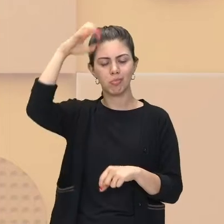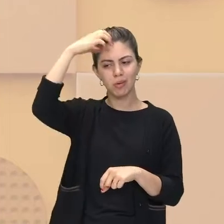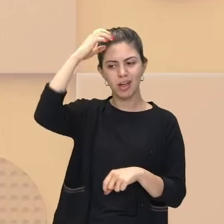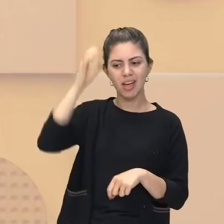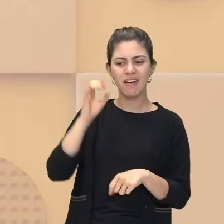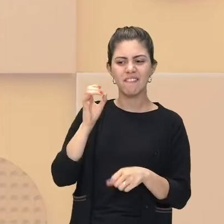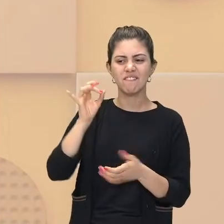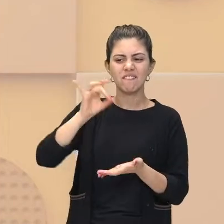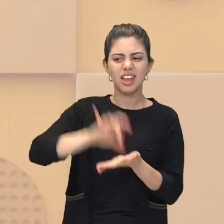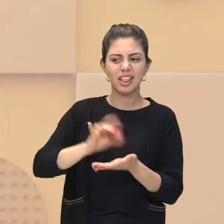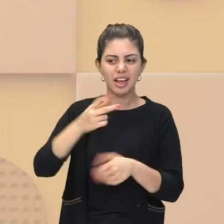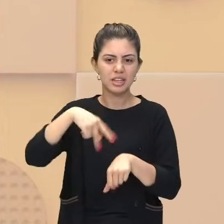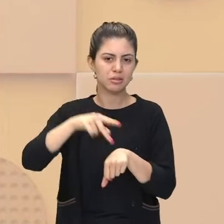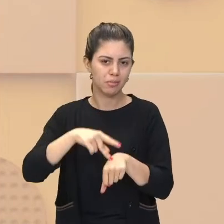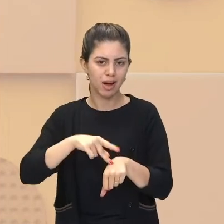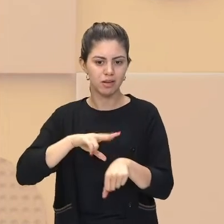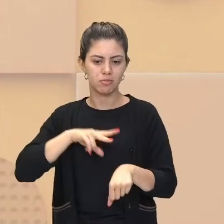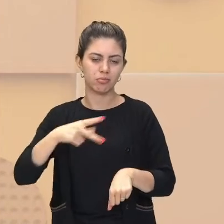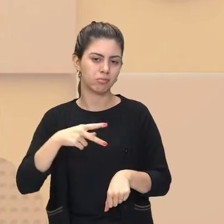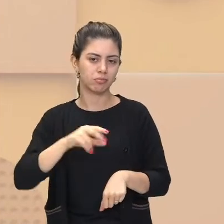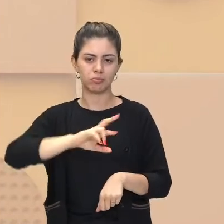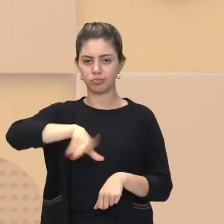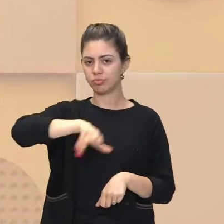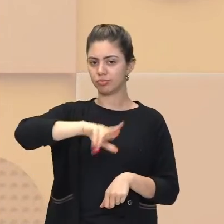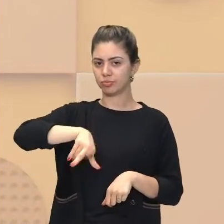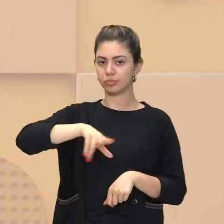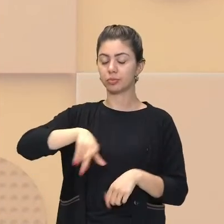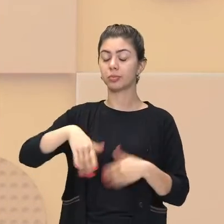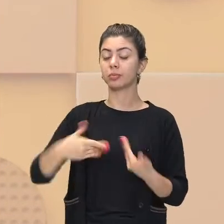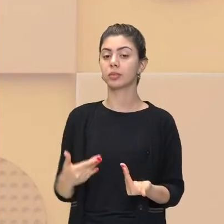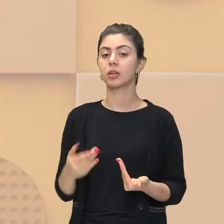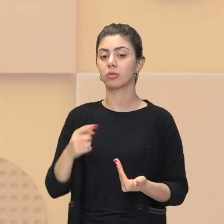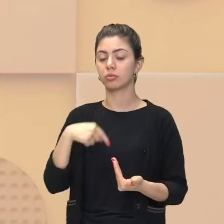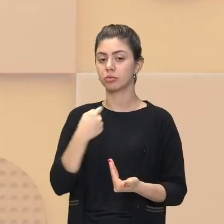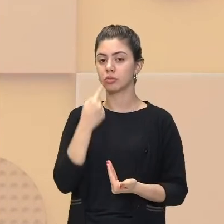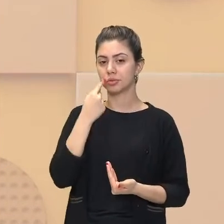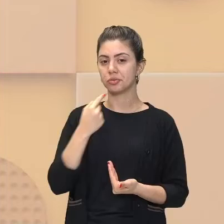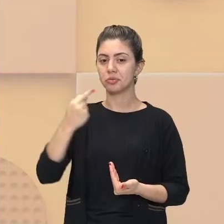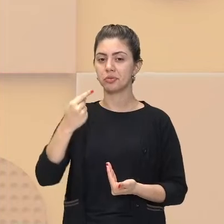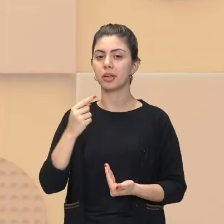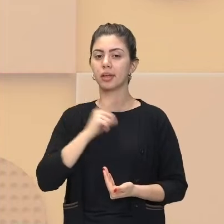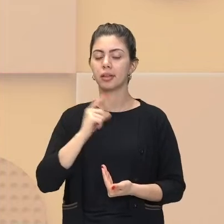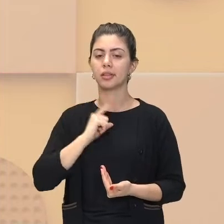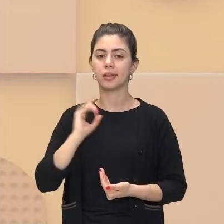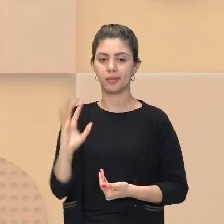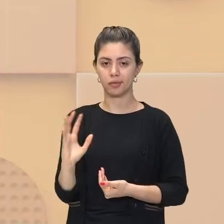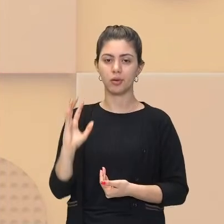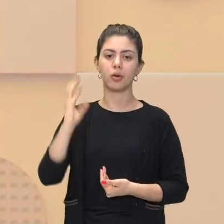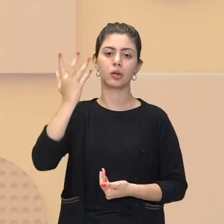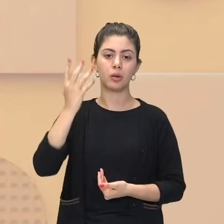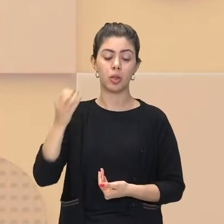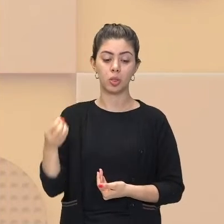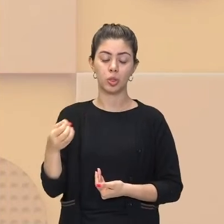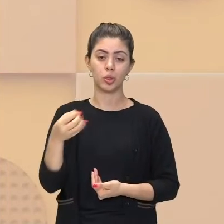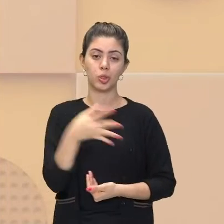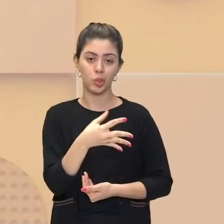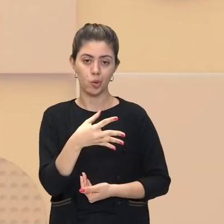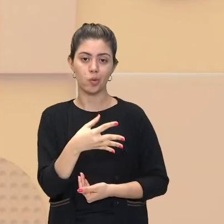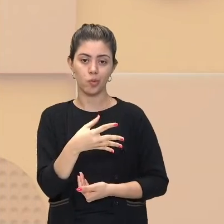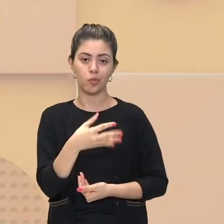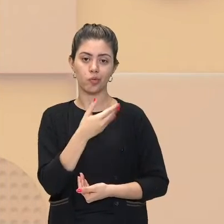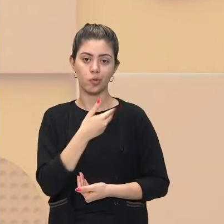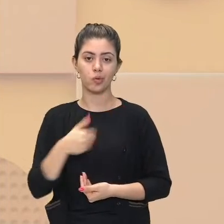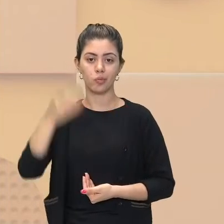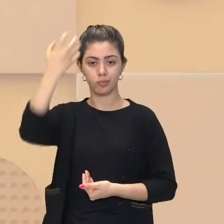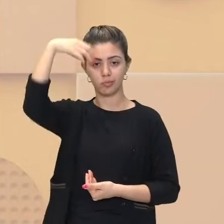Estado nacional português. Isso nós vamos ver com o advento de uma nova dinastia subindo ao